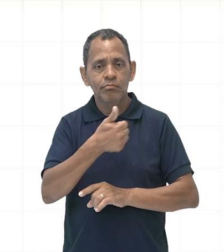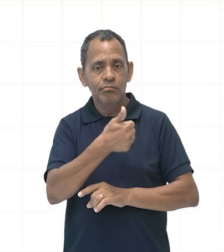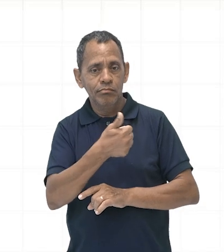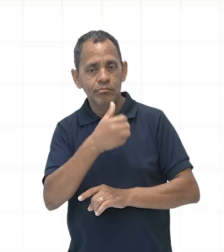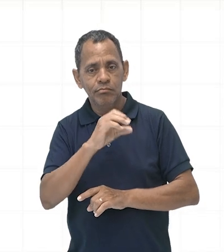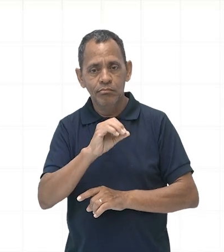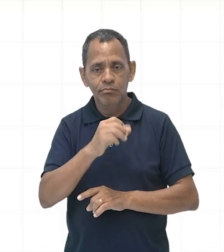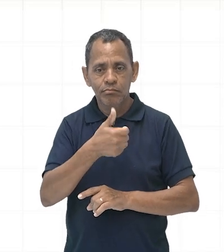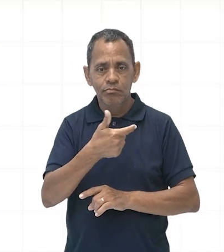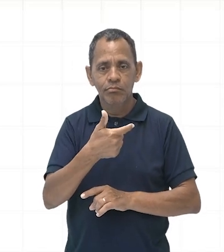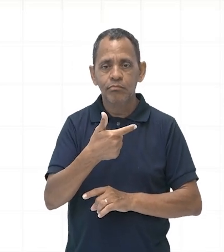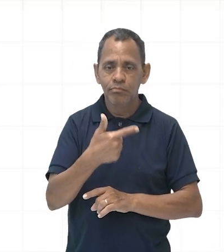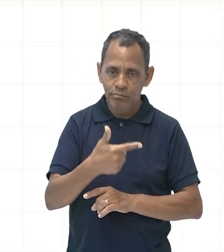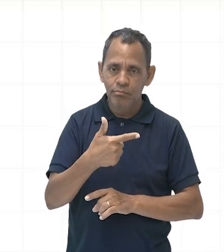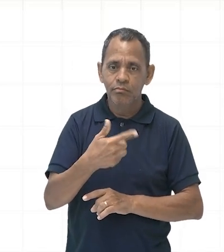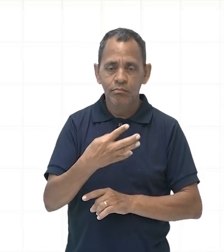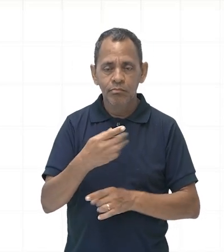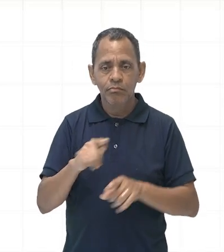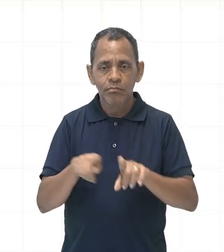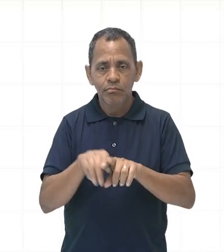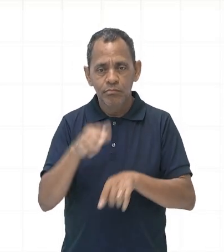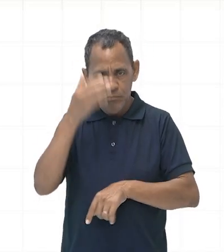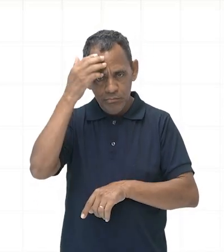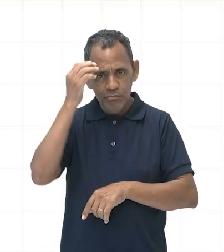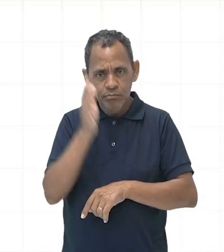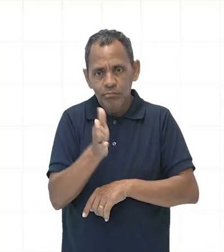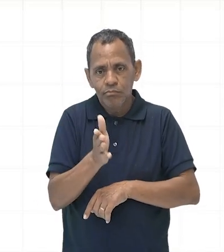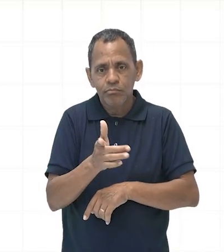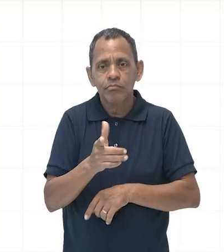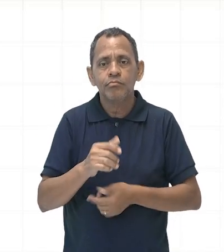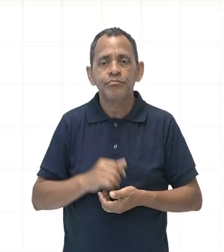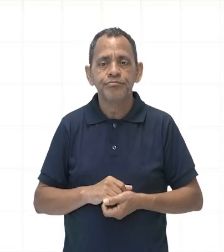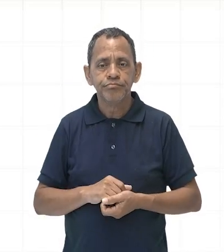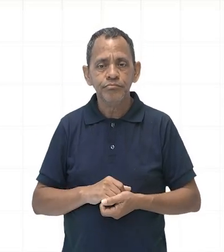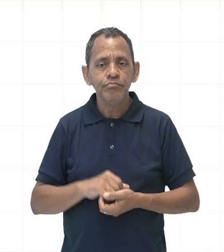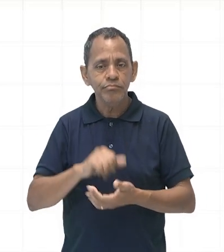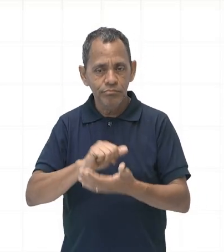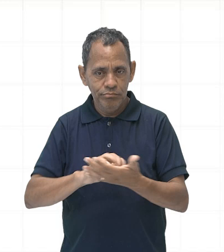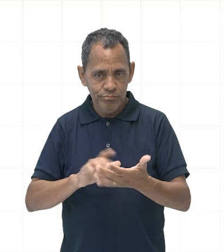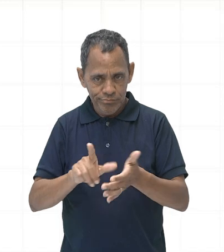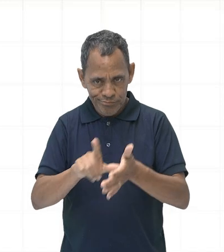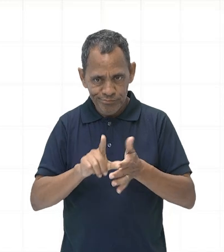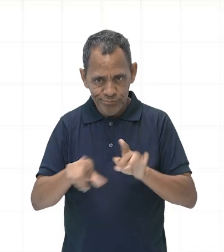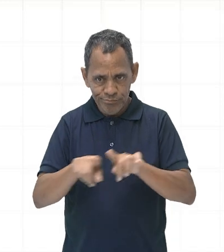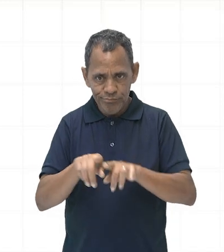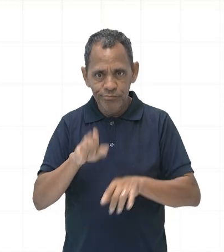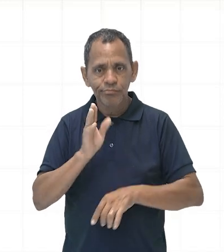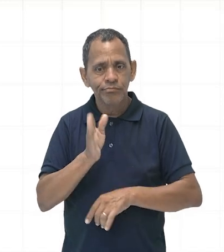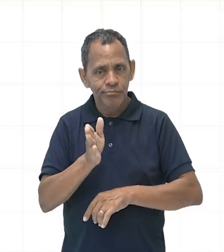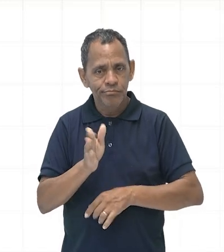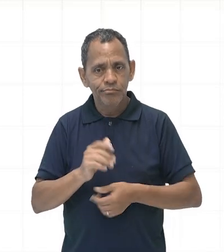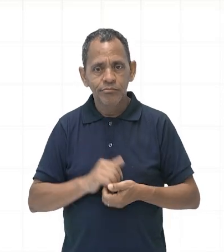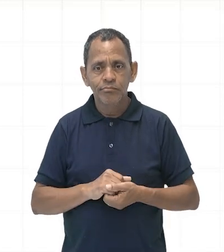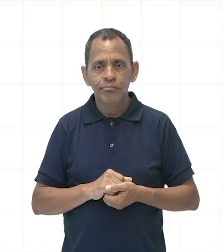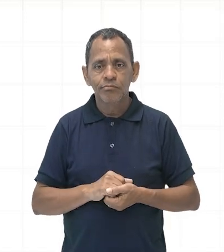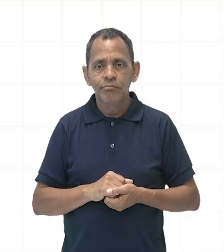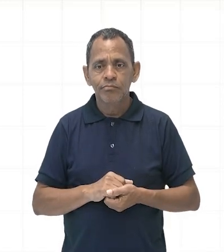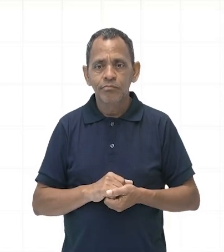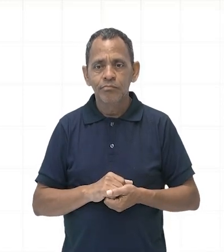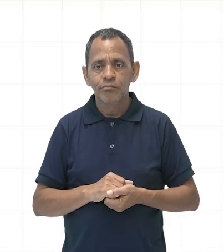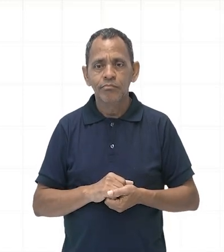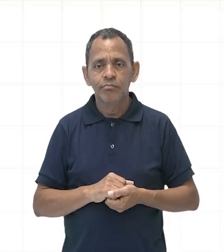1024, a gente já sabe aí do exercício anterior, né, que dá isso aqui, né, mas se a gente não soubesse, a gente teria que fazer a conta, né,